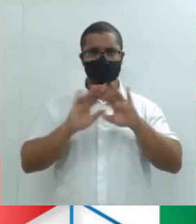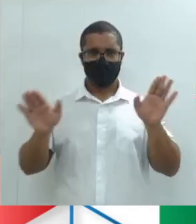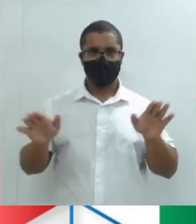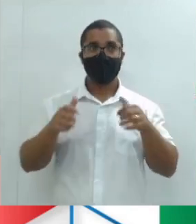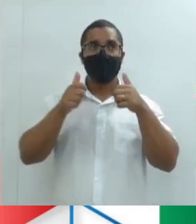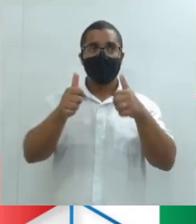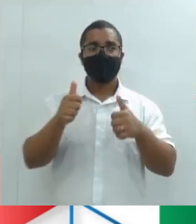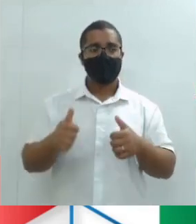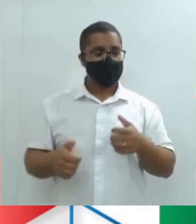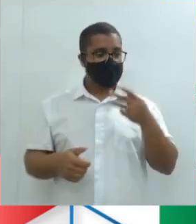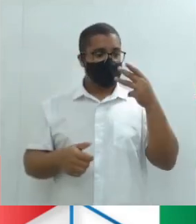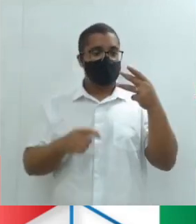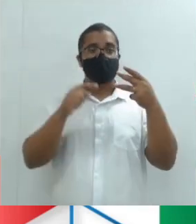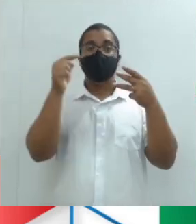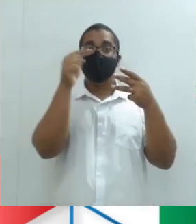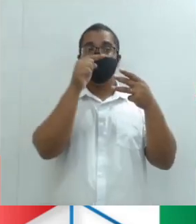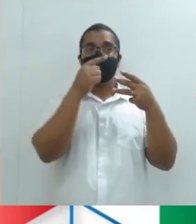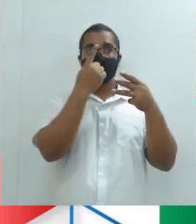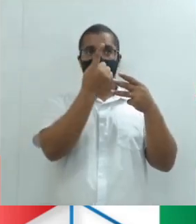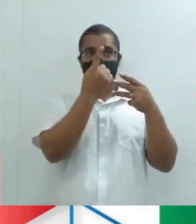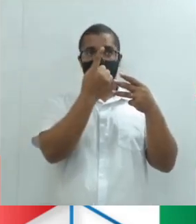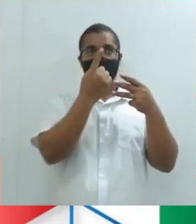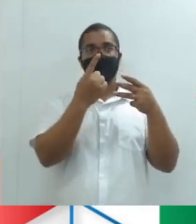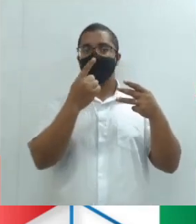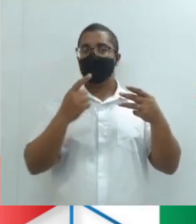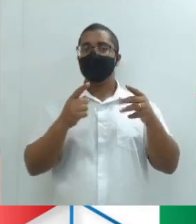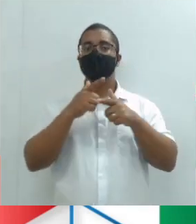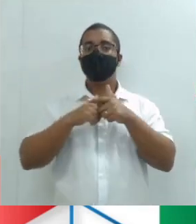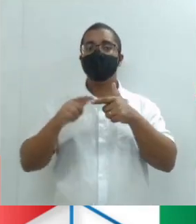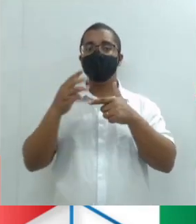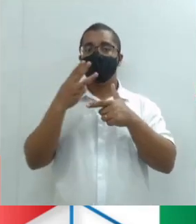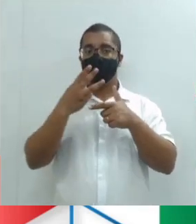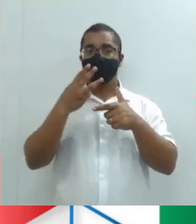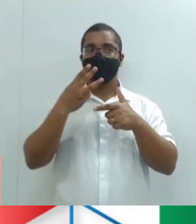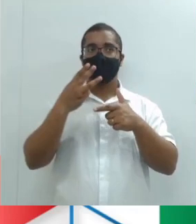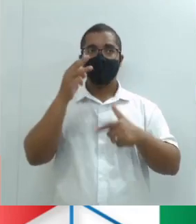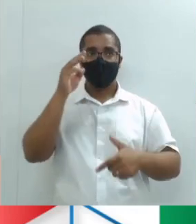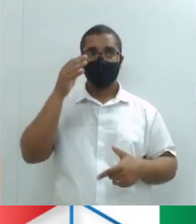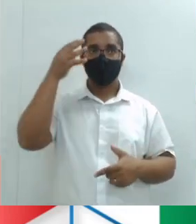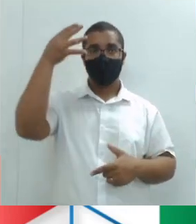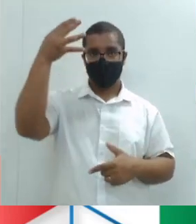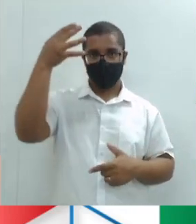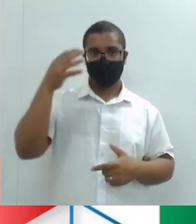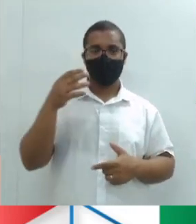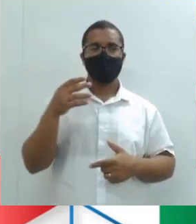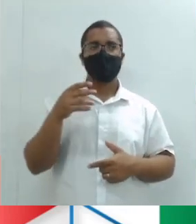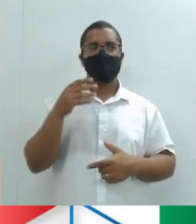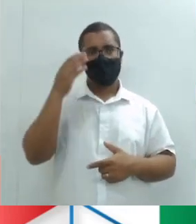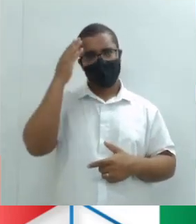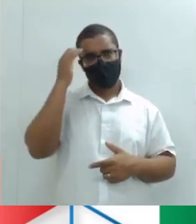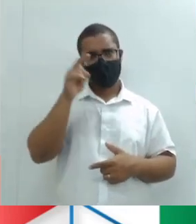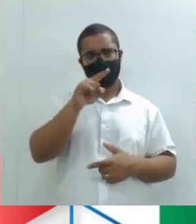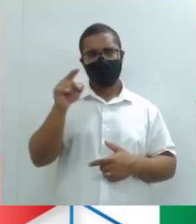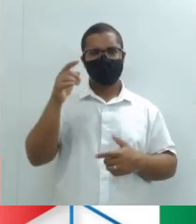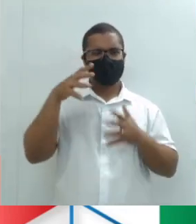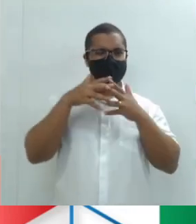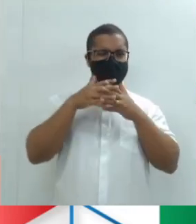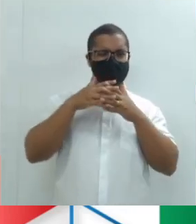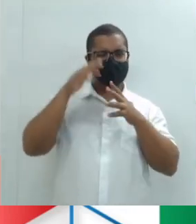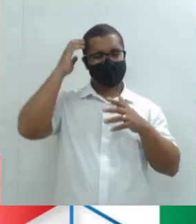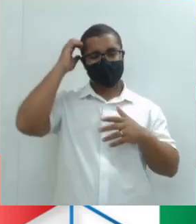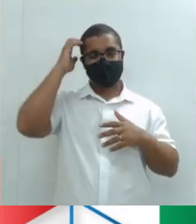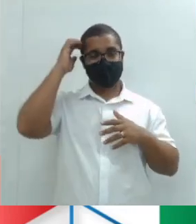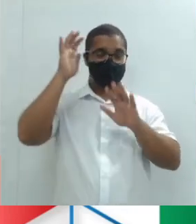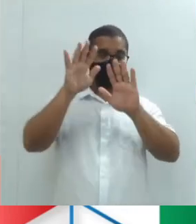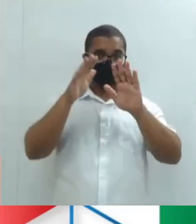eu tenho 3 elevado a menos 1 dividido por 3 elevado a 4. Joguinho de sinal aí. Eu sei que vocês se perdem nesse joguinho de sinal,